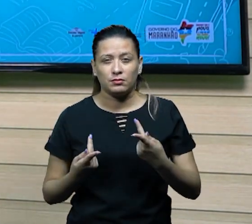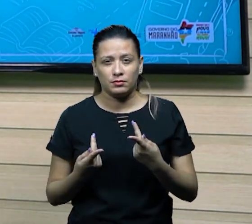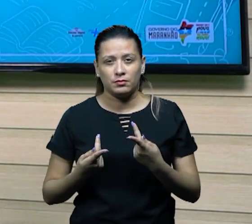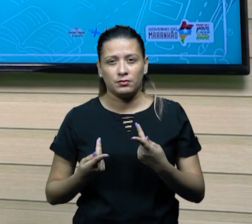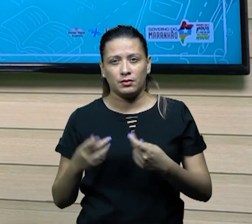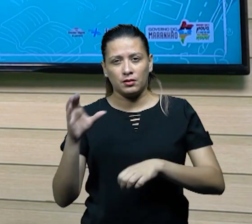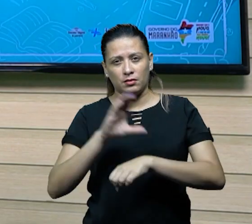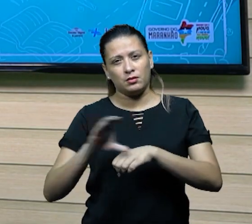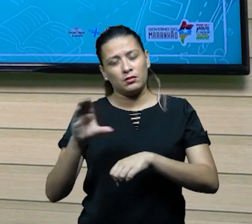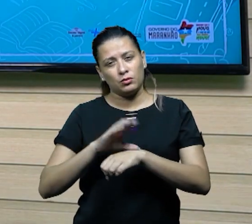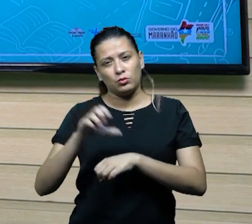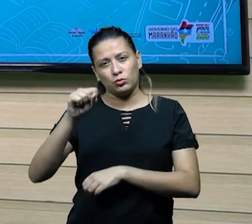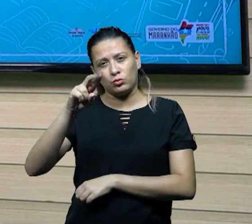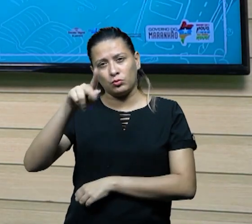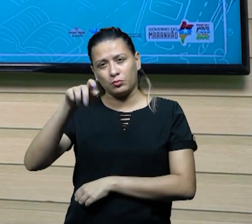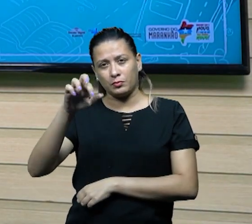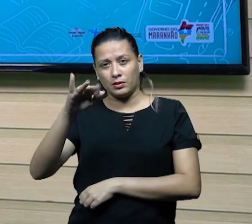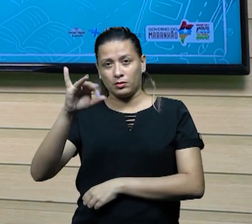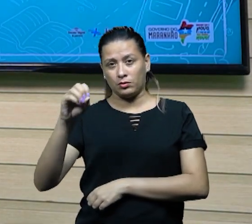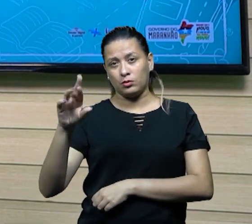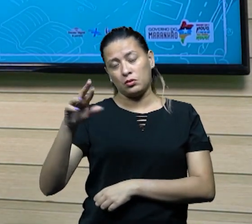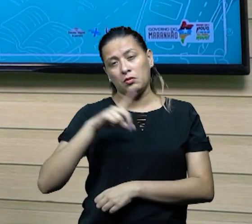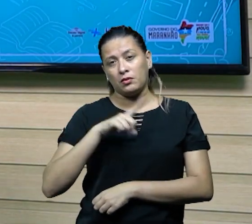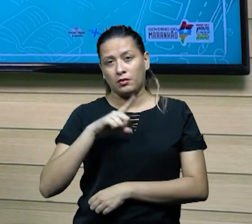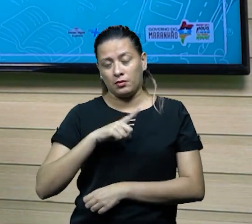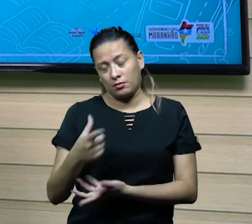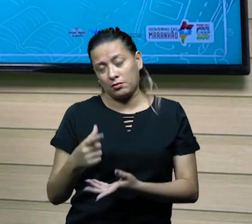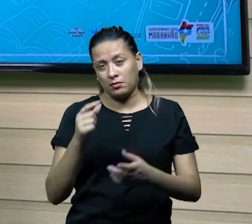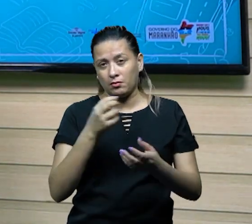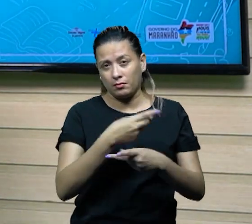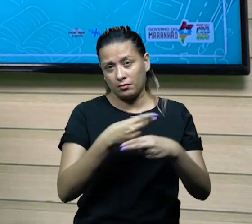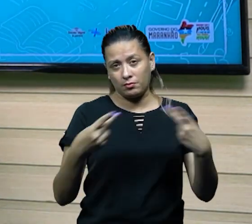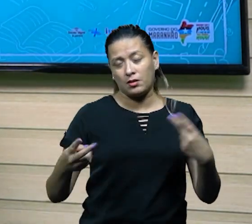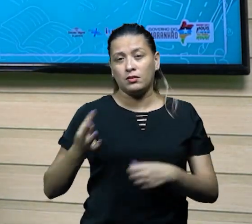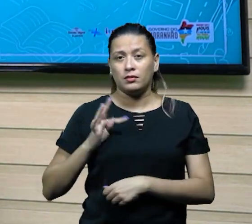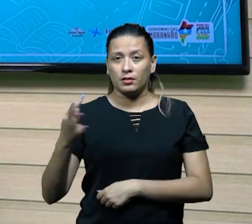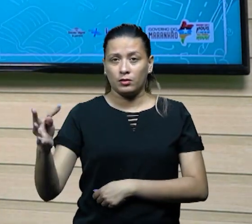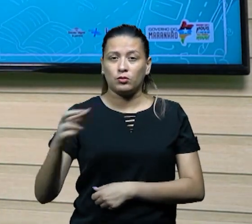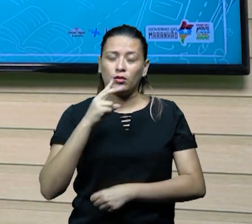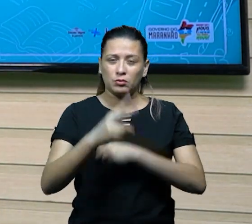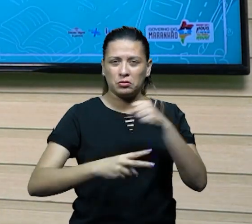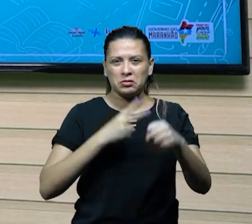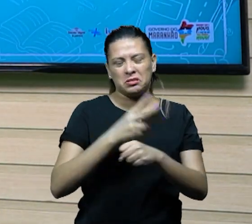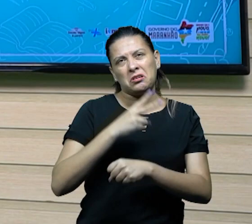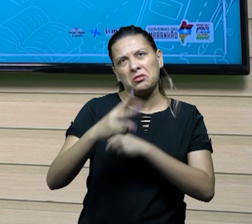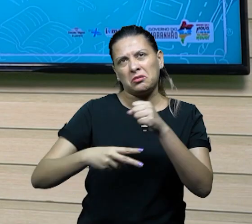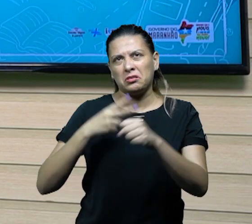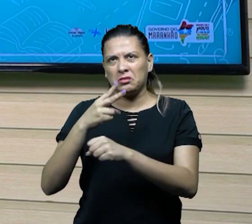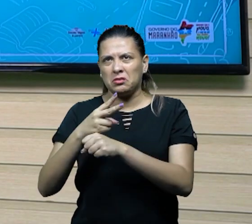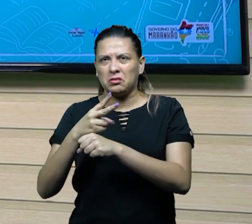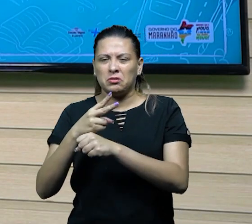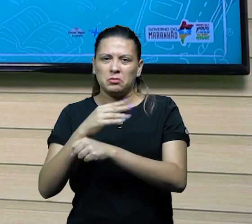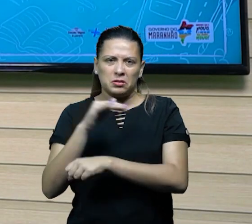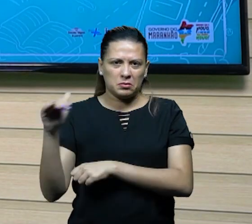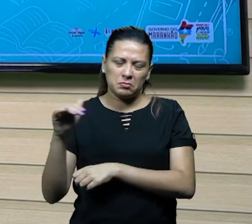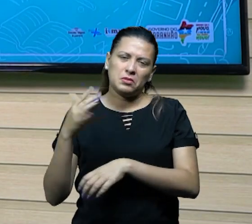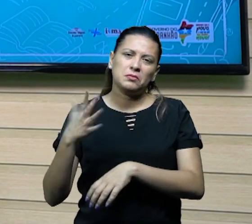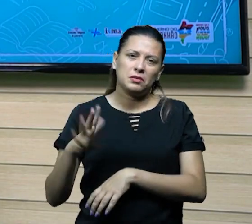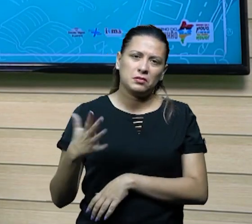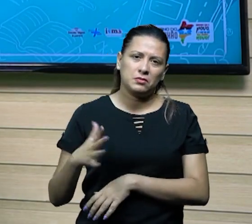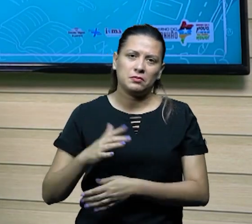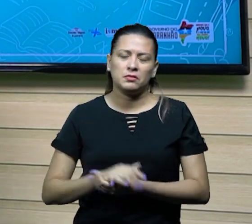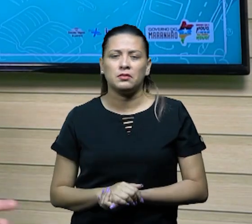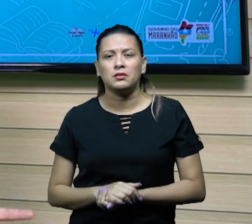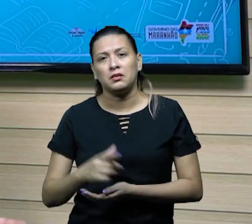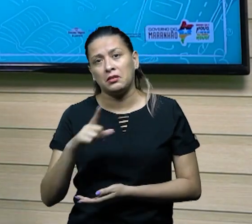que quando a gente fala em curso superior, hoje tem várias estruturas de curso superior. Eu tenho um curso tecnólogo, com a duração de 2 anos, 2 anos e meio. Eu tenho a